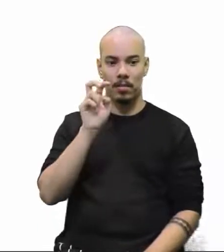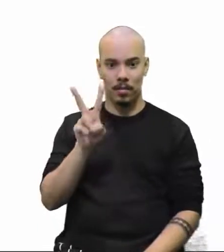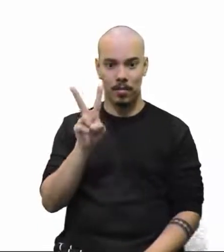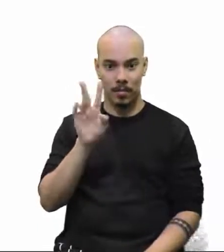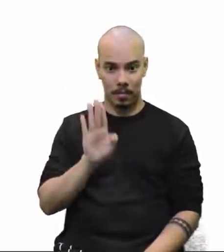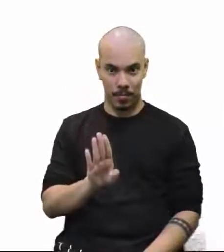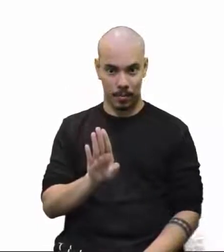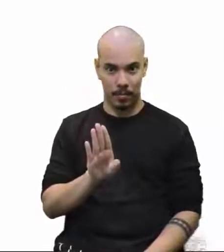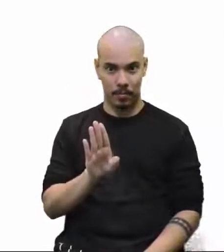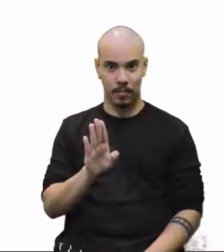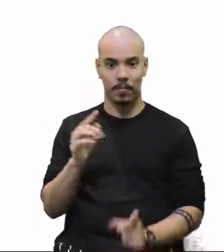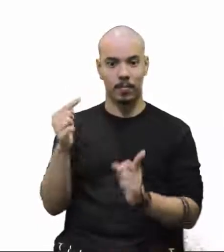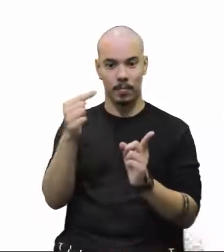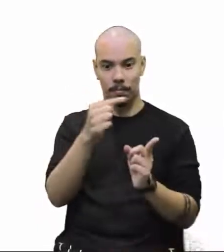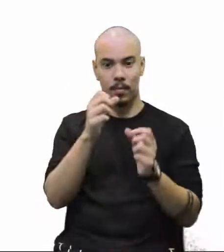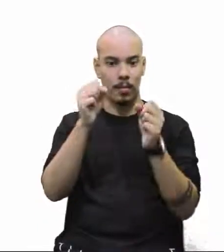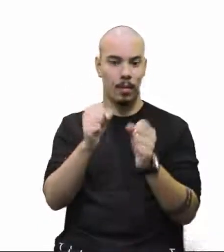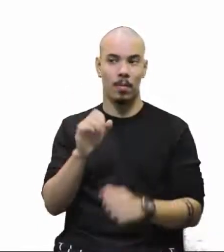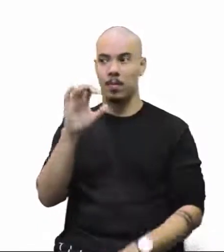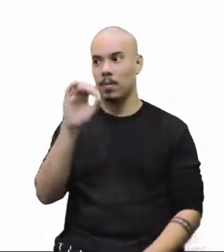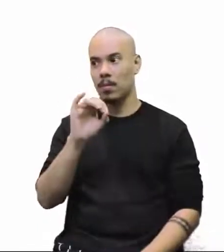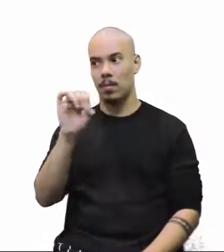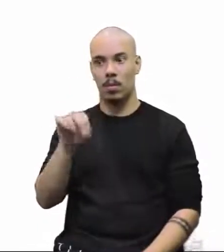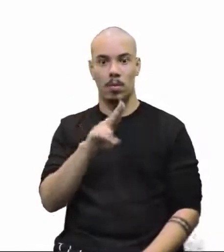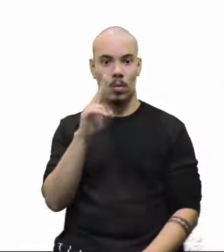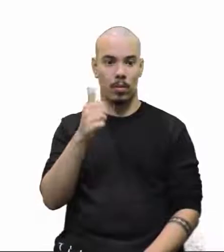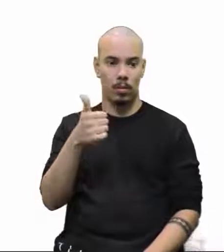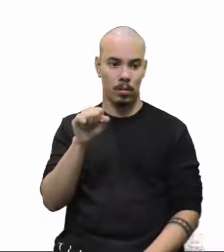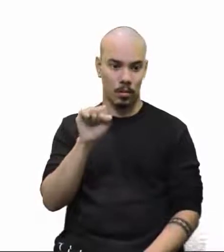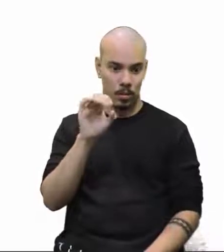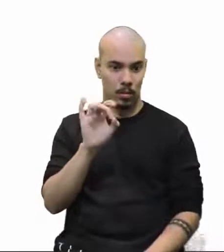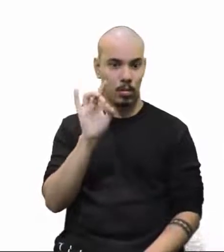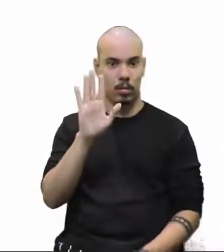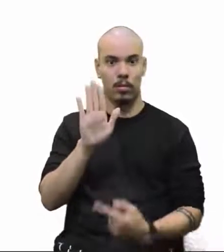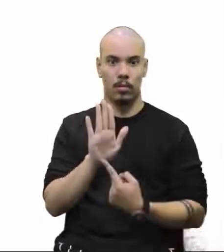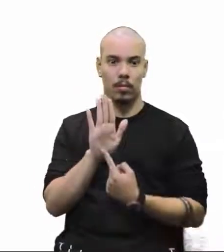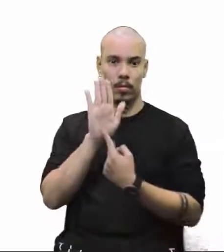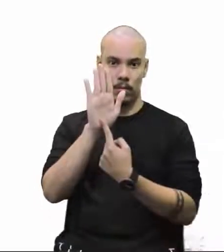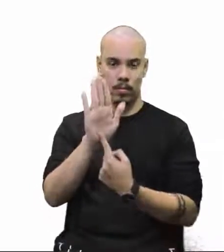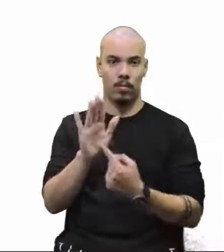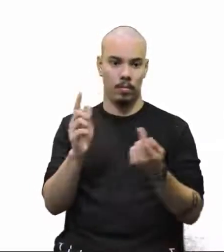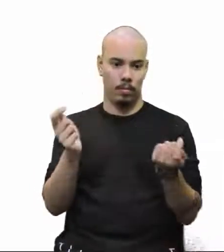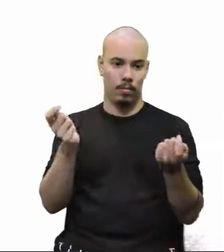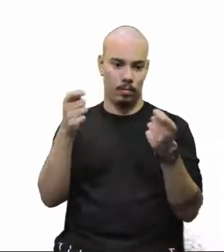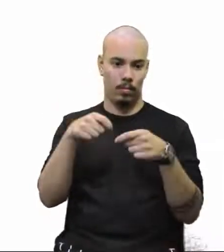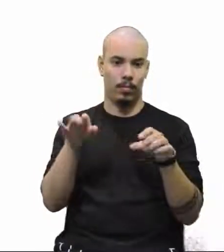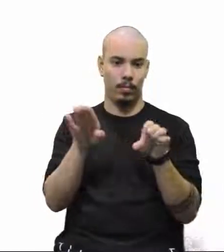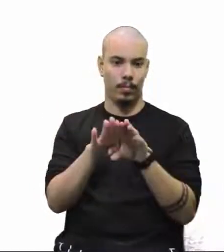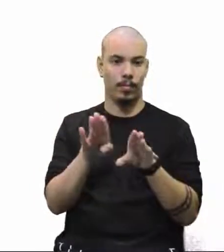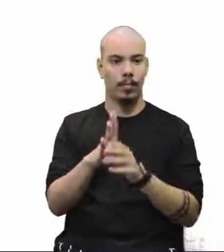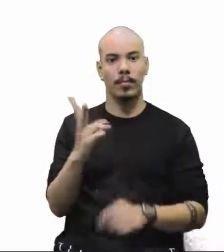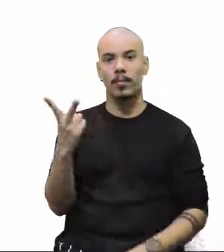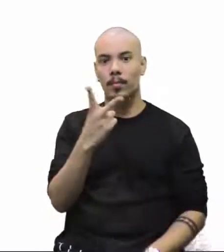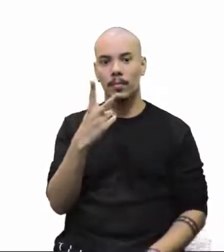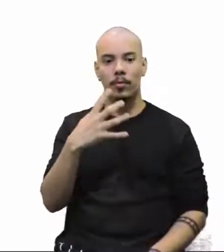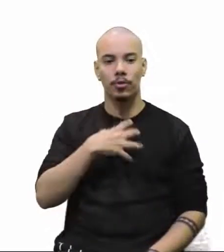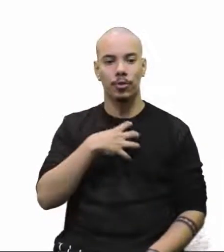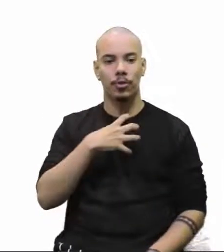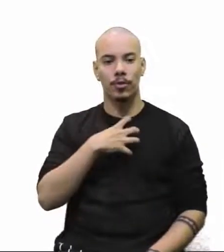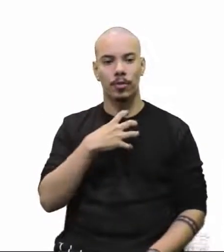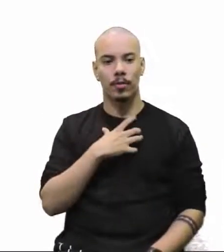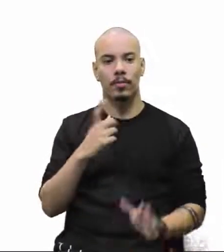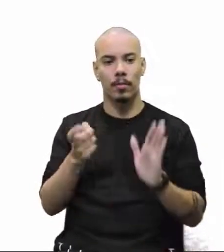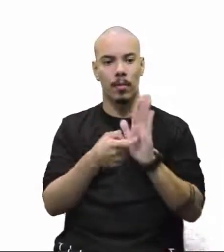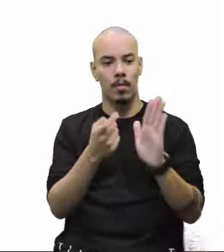né? Que pode ser tanto 0 quanto 180, que é Isso. só para mostrar, né? Que pode ser nos dois sentidos, mas com a